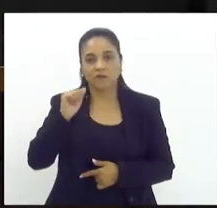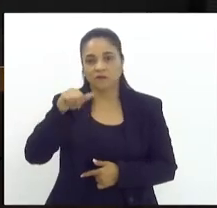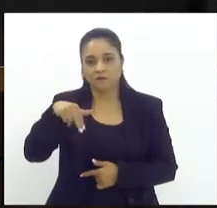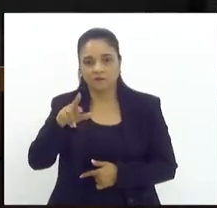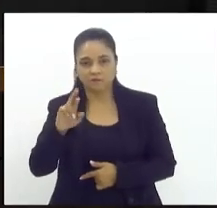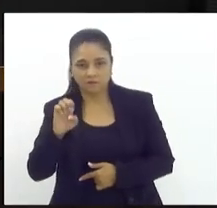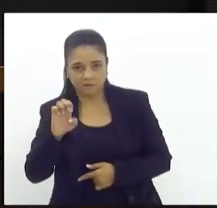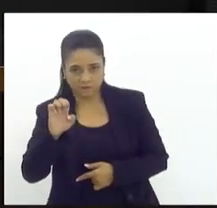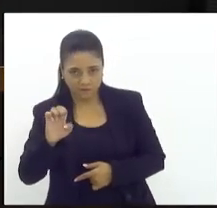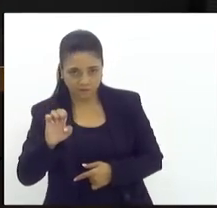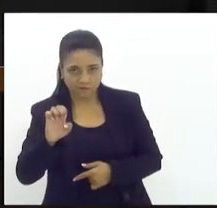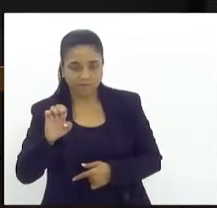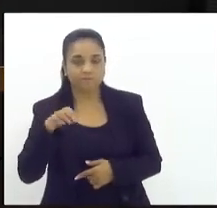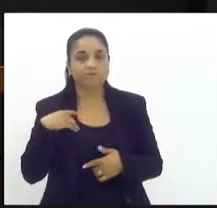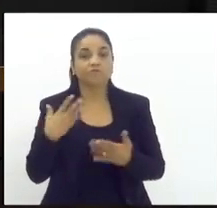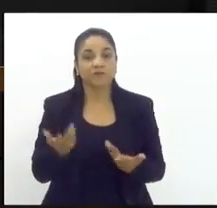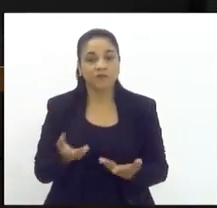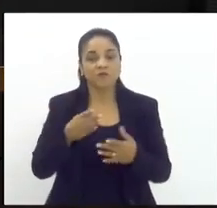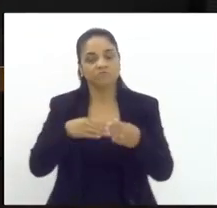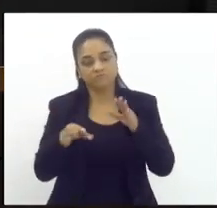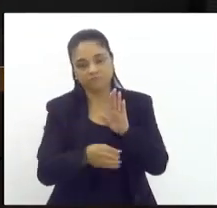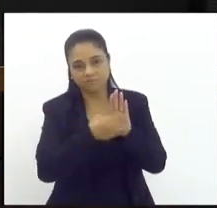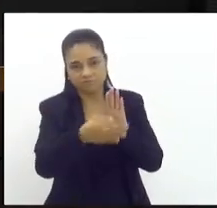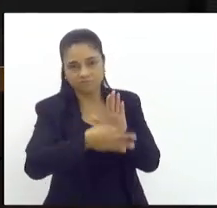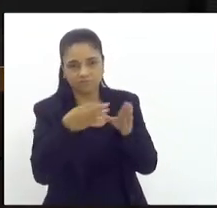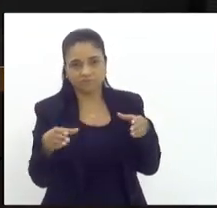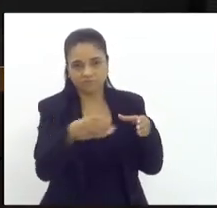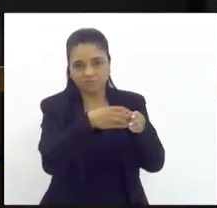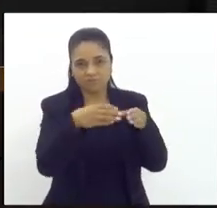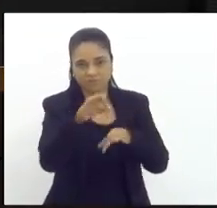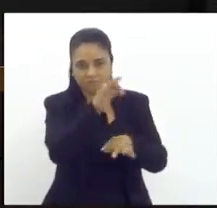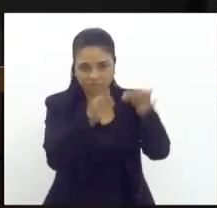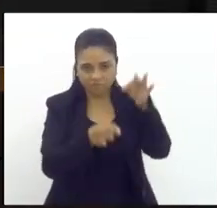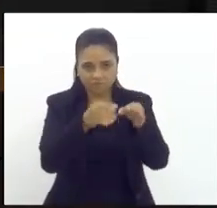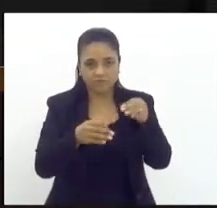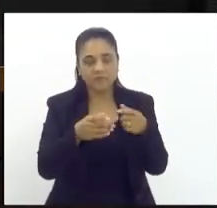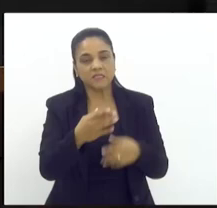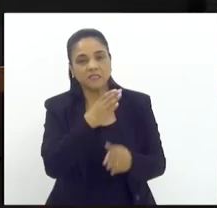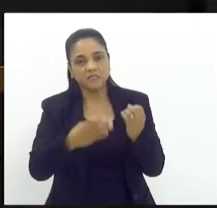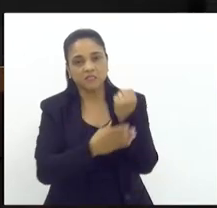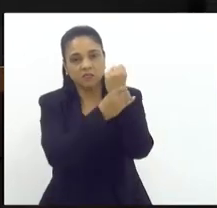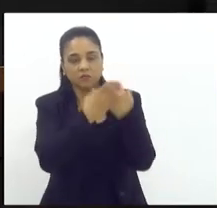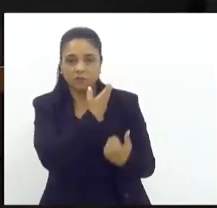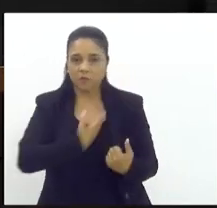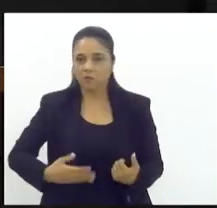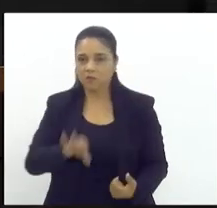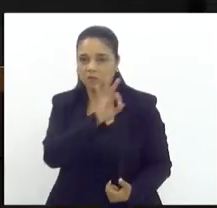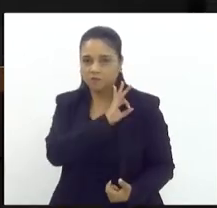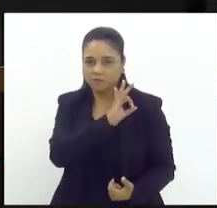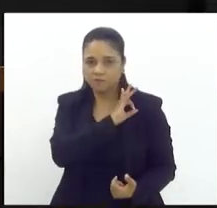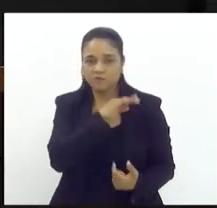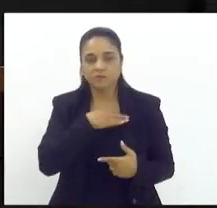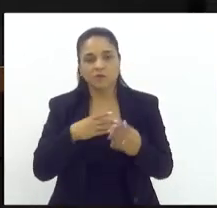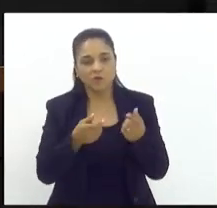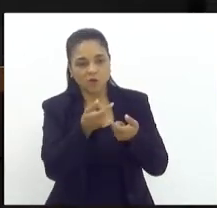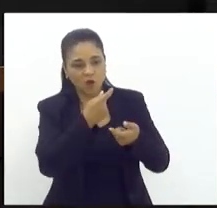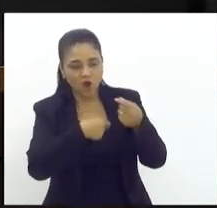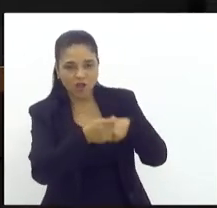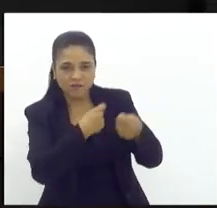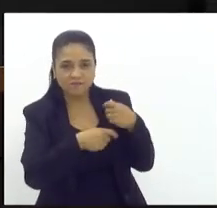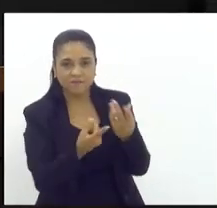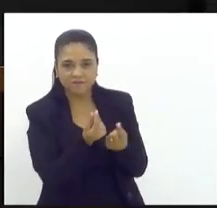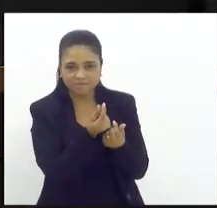entendendo de pareceres das comissões de constituição e Justiça de segurança pública e assuntos de polícia e de orçamento Finanças